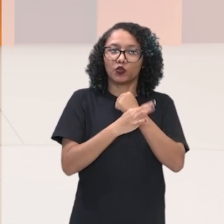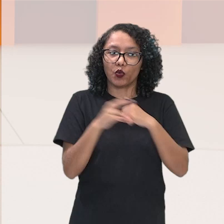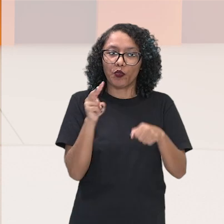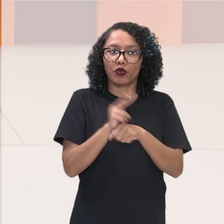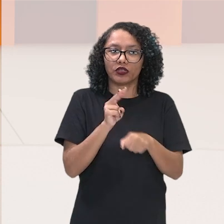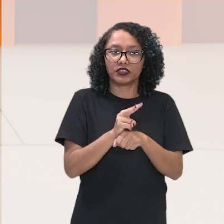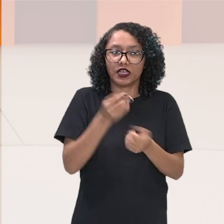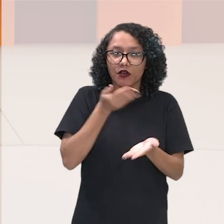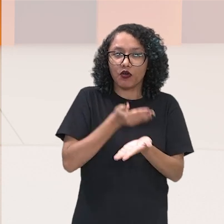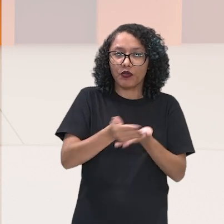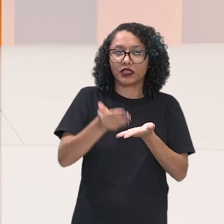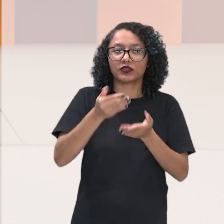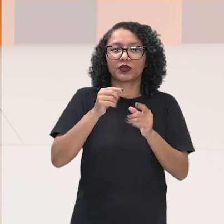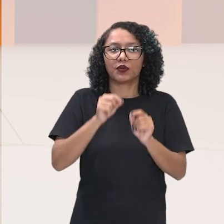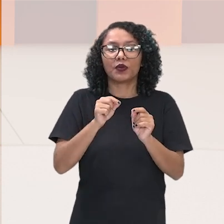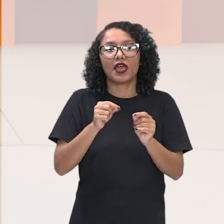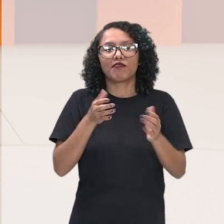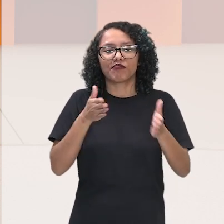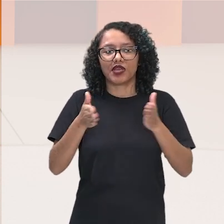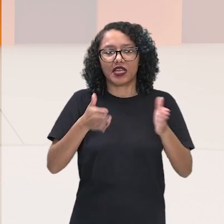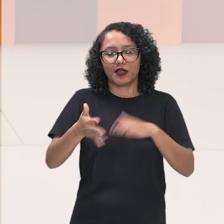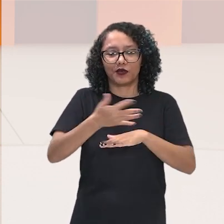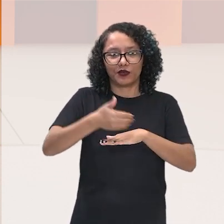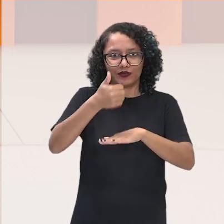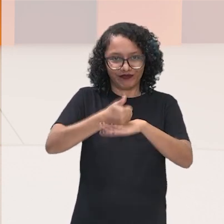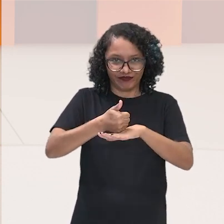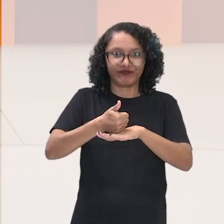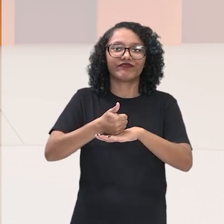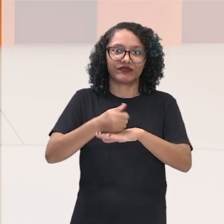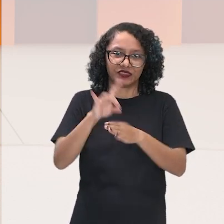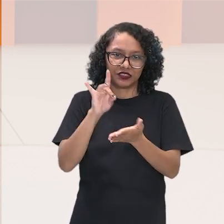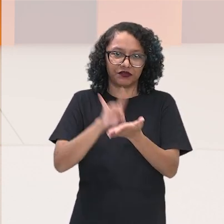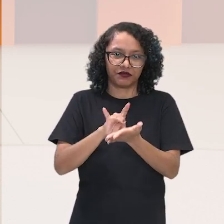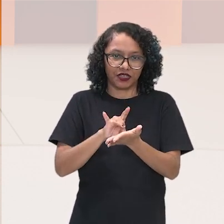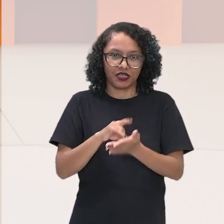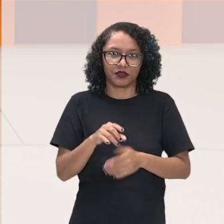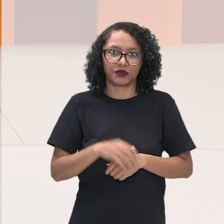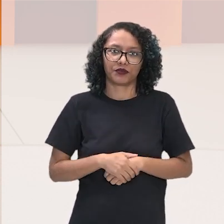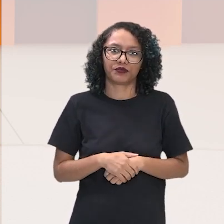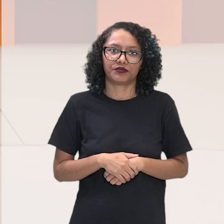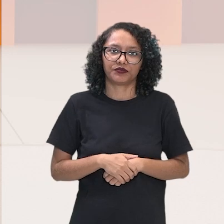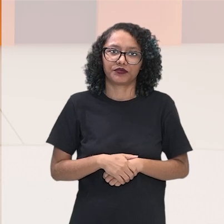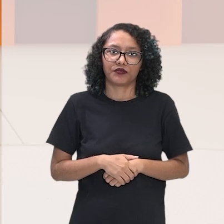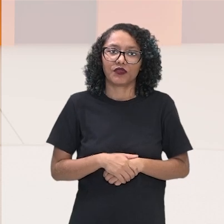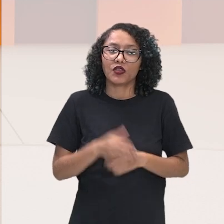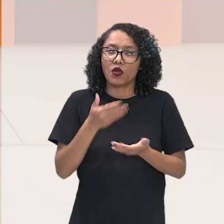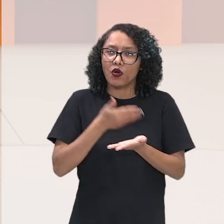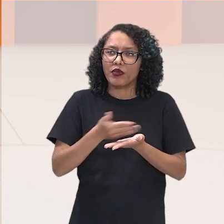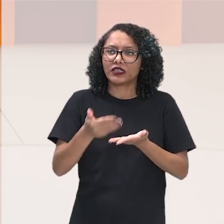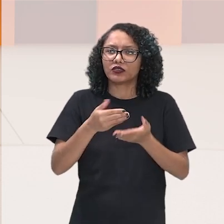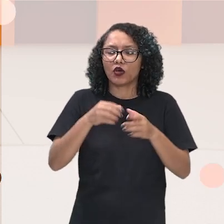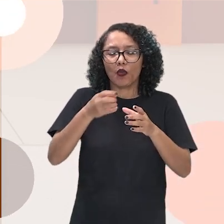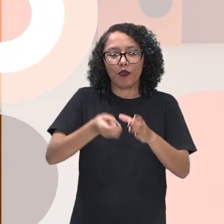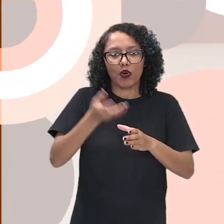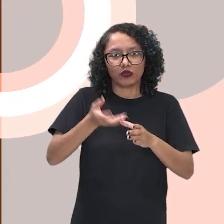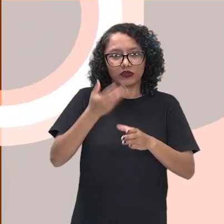iniciou-se o que a gente chama de período colonial, justamente com a produção da cana-de-açúcar.